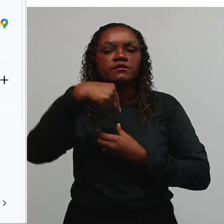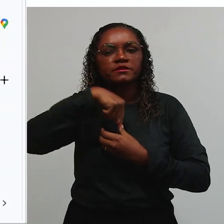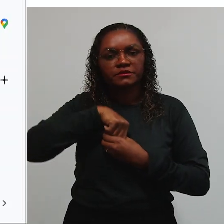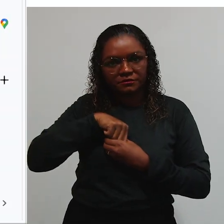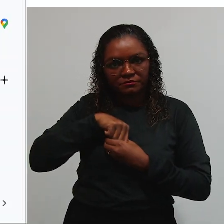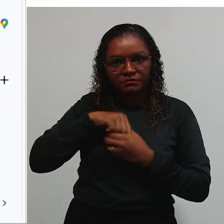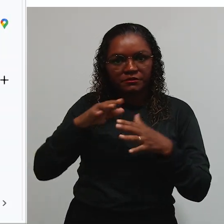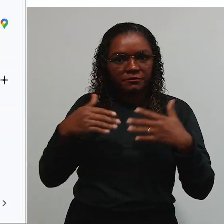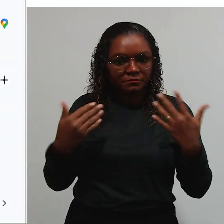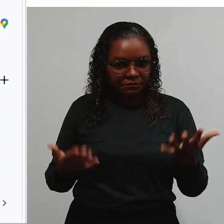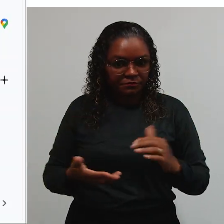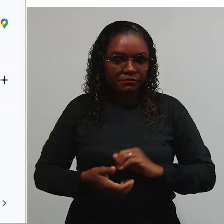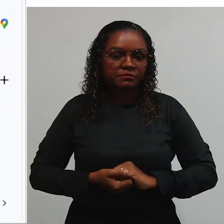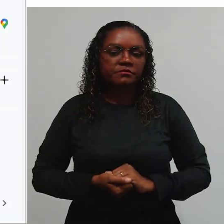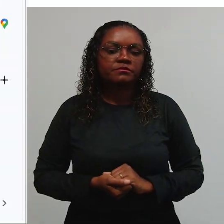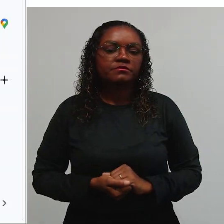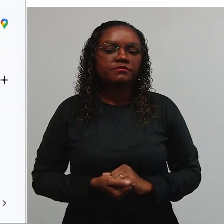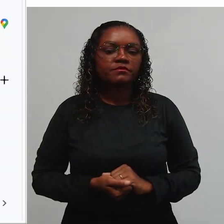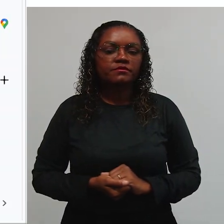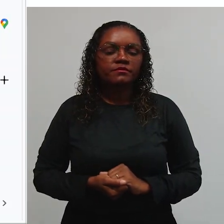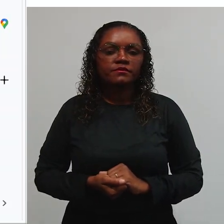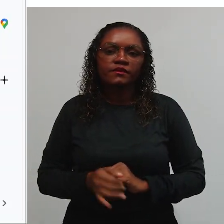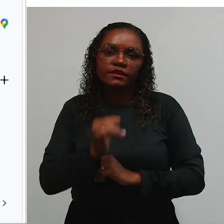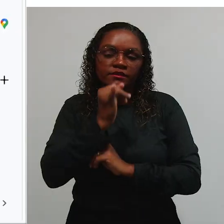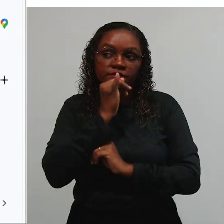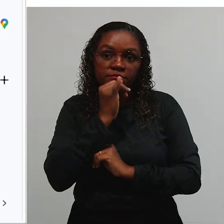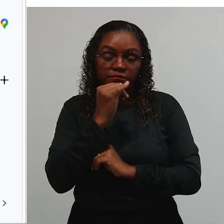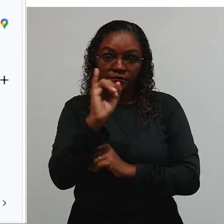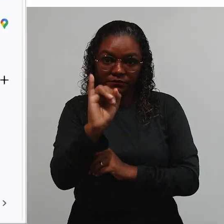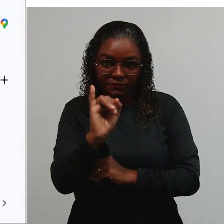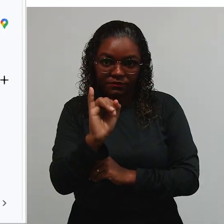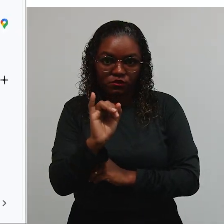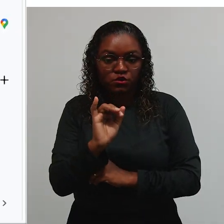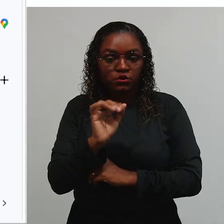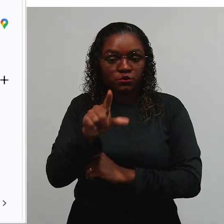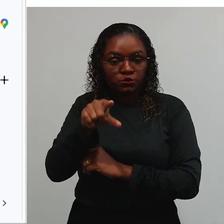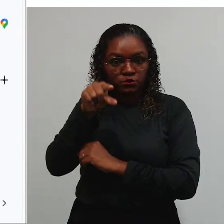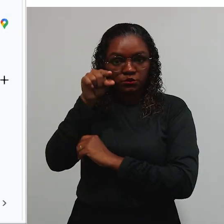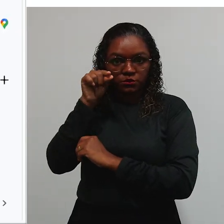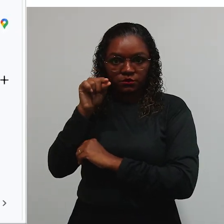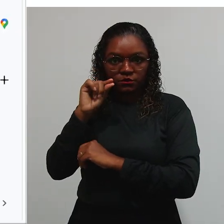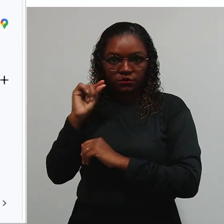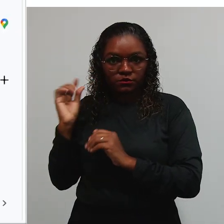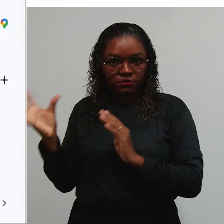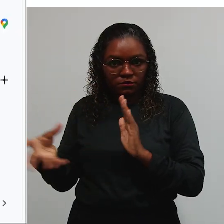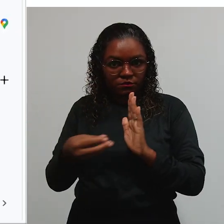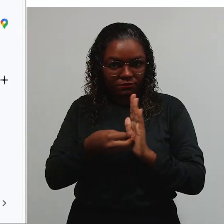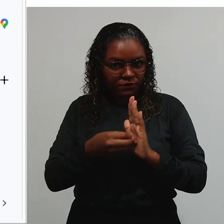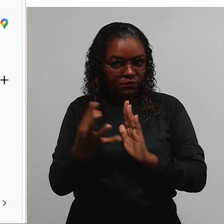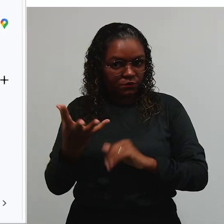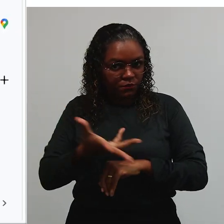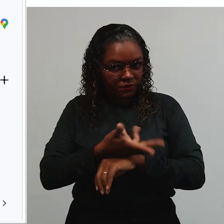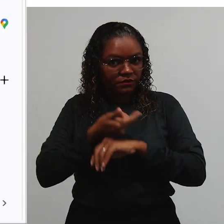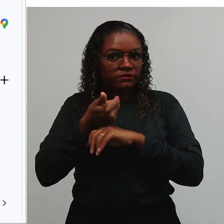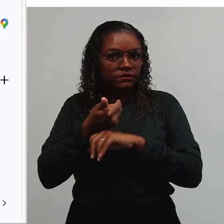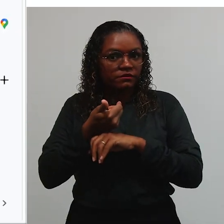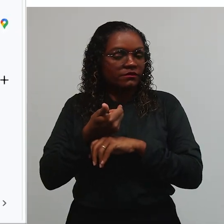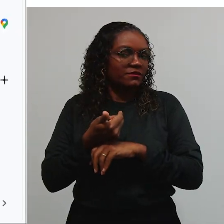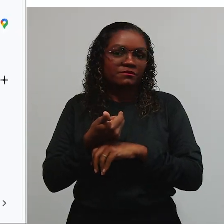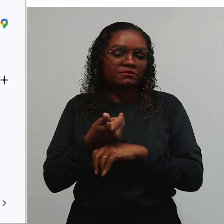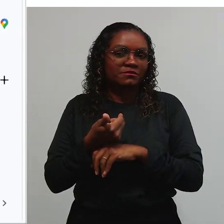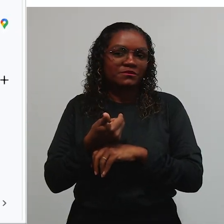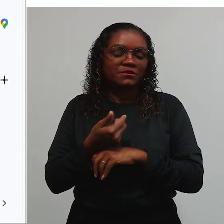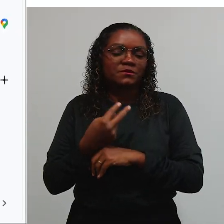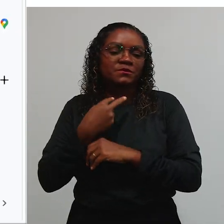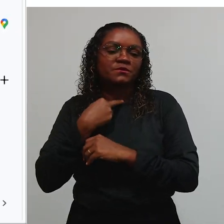fala, essas coisas não se casam, né? Quando eu opto por uma análise, uma abordagem qualitativa, eu me